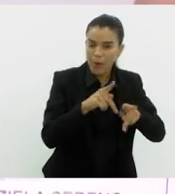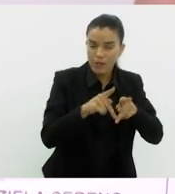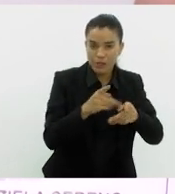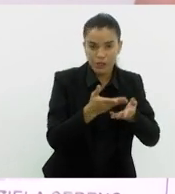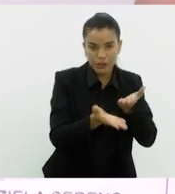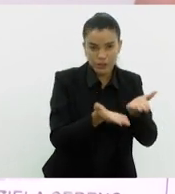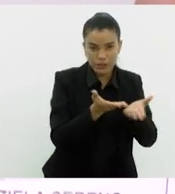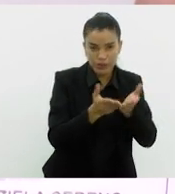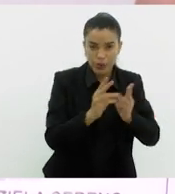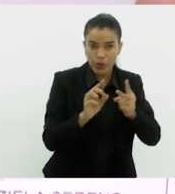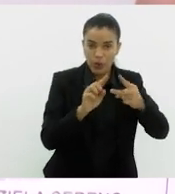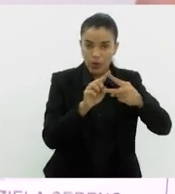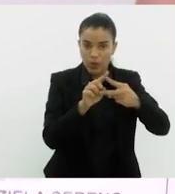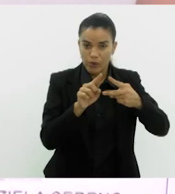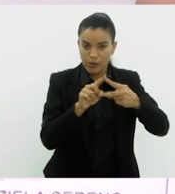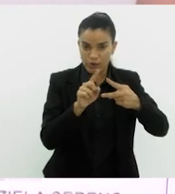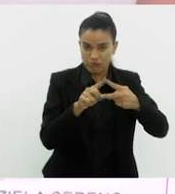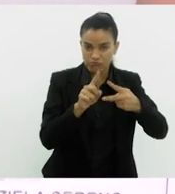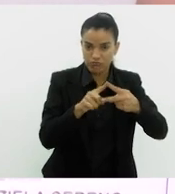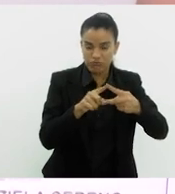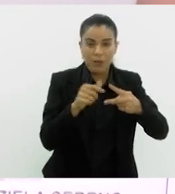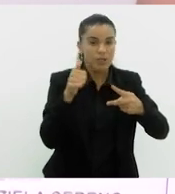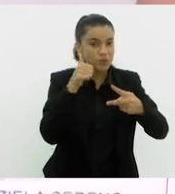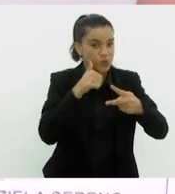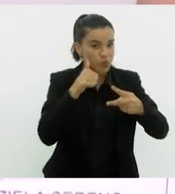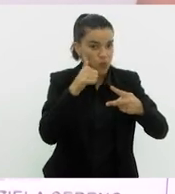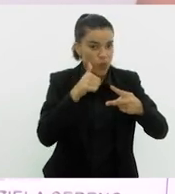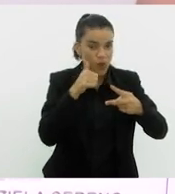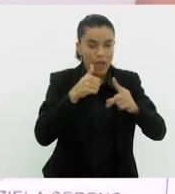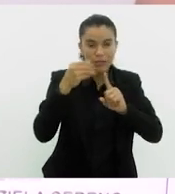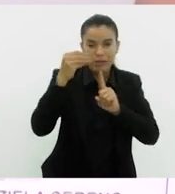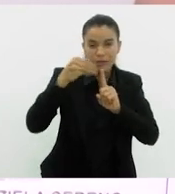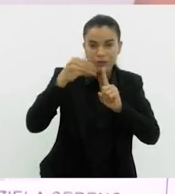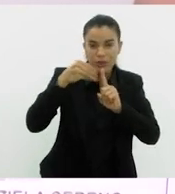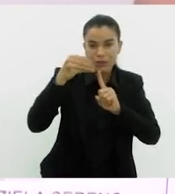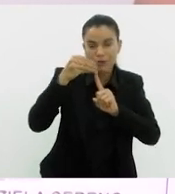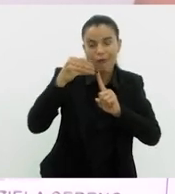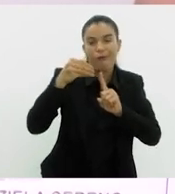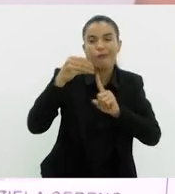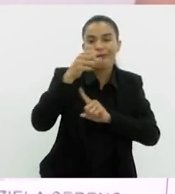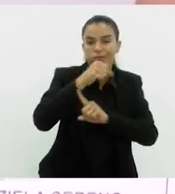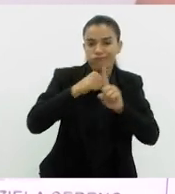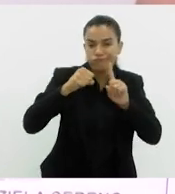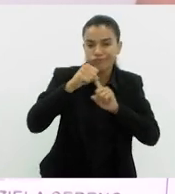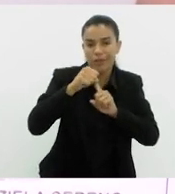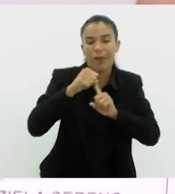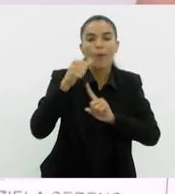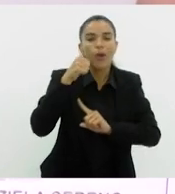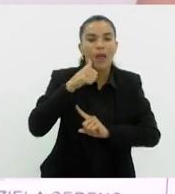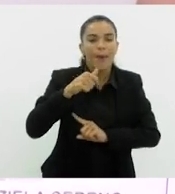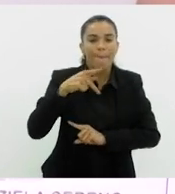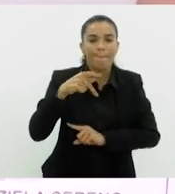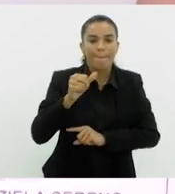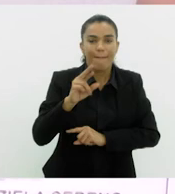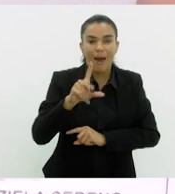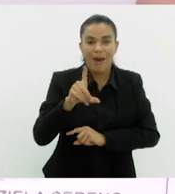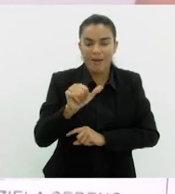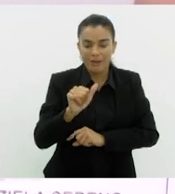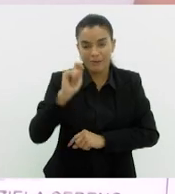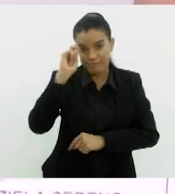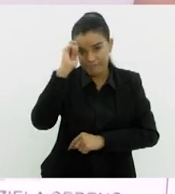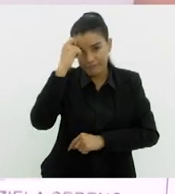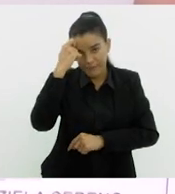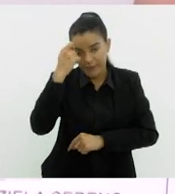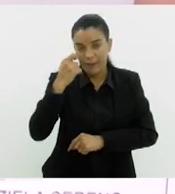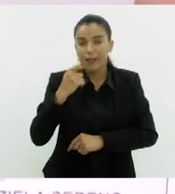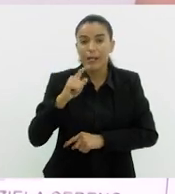2 públicos específicos, que é o público das mulheres em vulnerabilidades sociais, pardas e negras, e as suas crias. Porque não